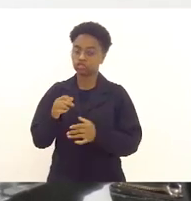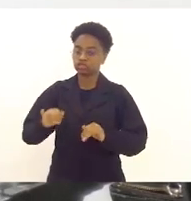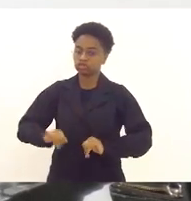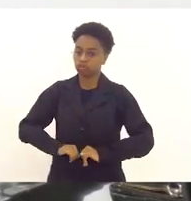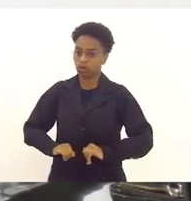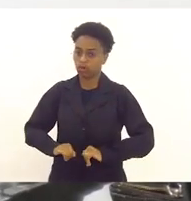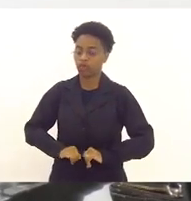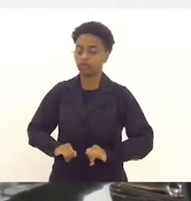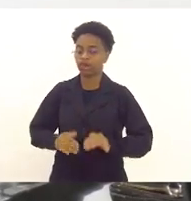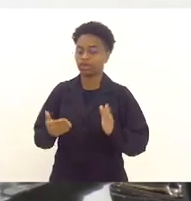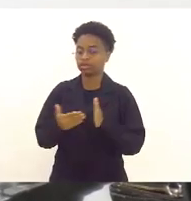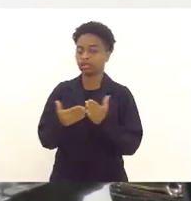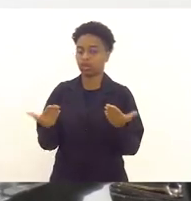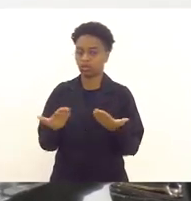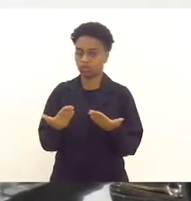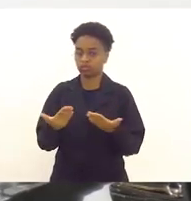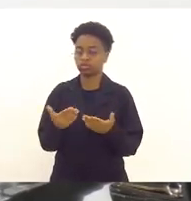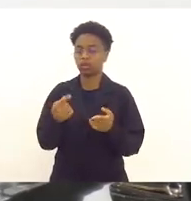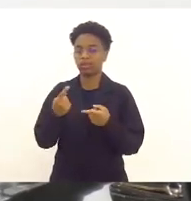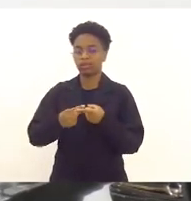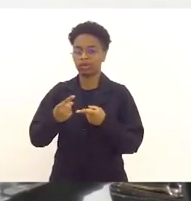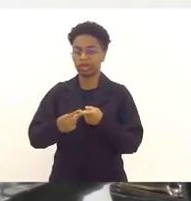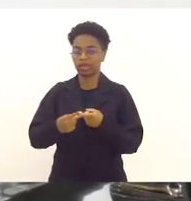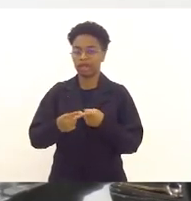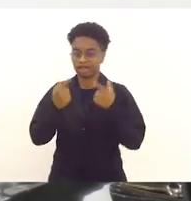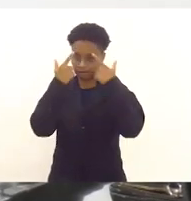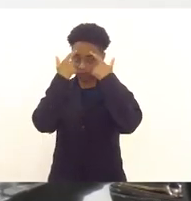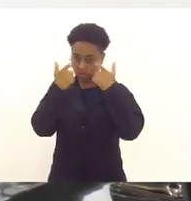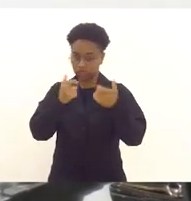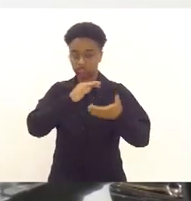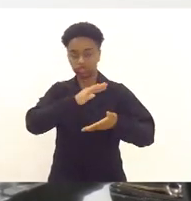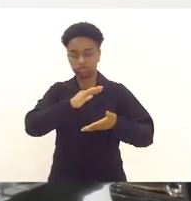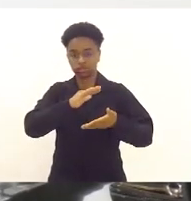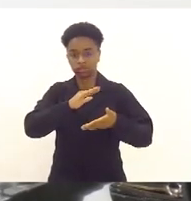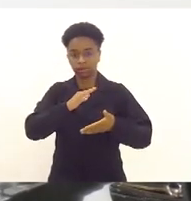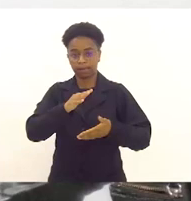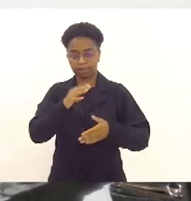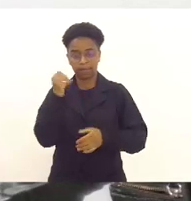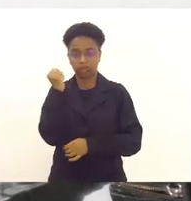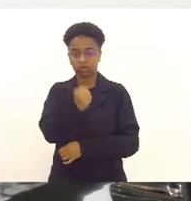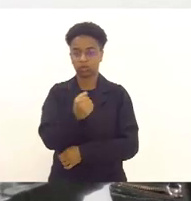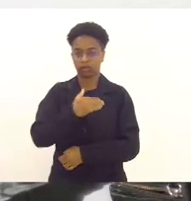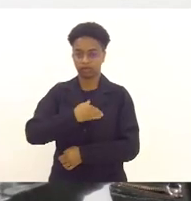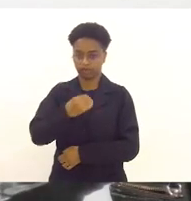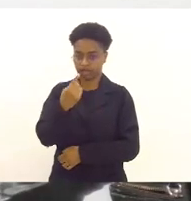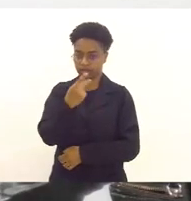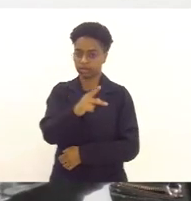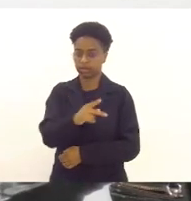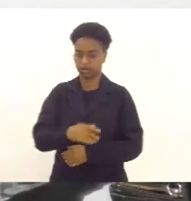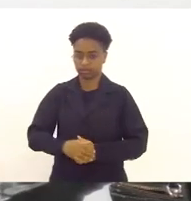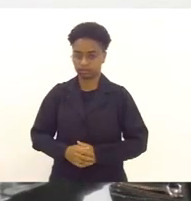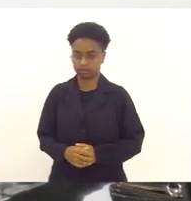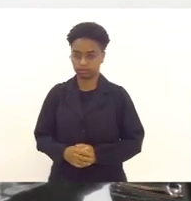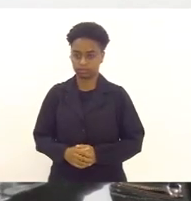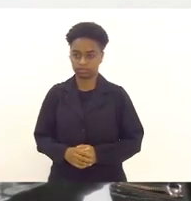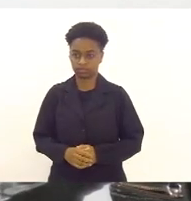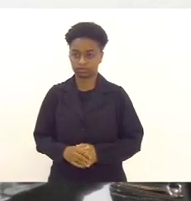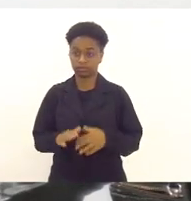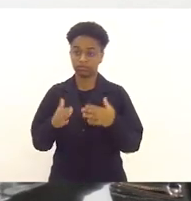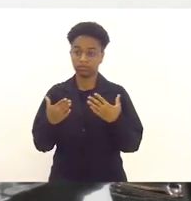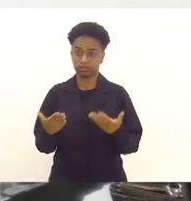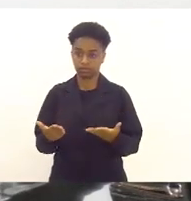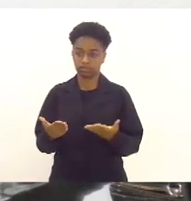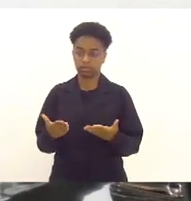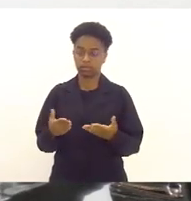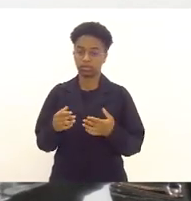impactos da violência armada que tirou a vida dela a vida da filha dela do âmbito da sua família Então nesse